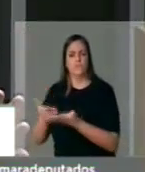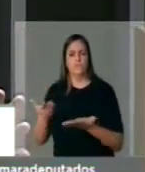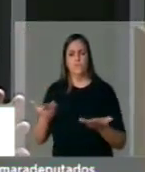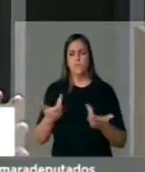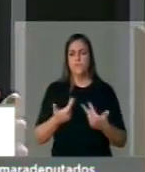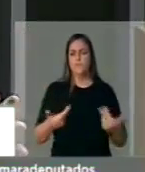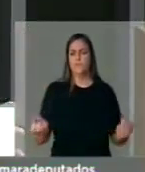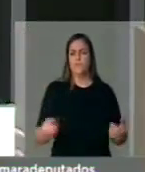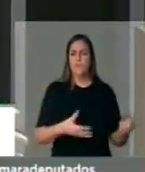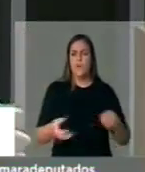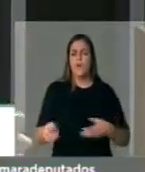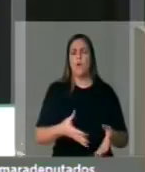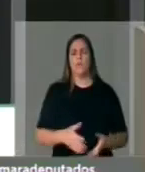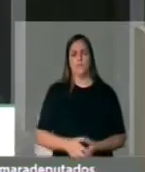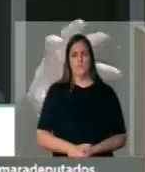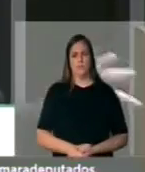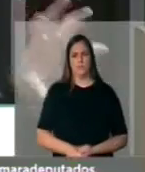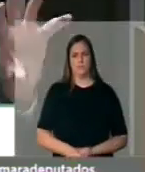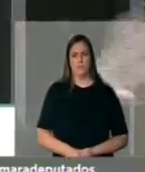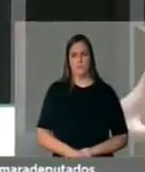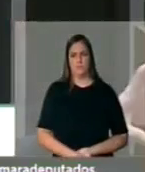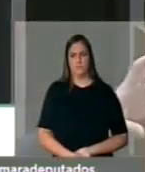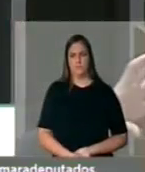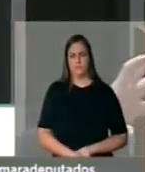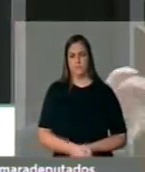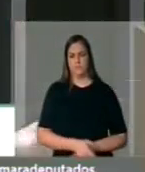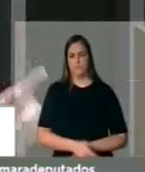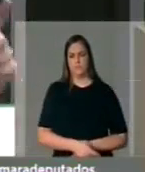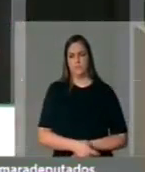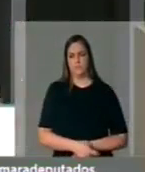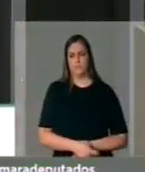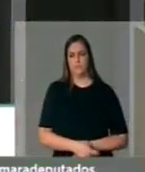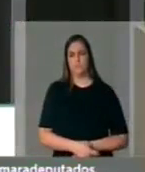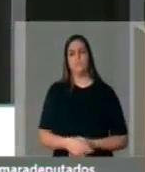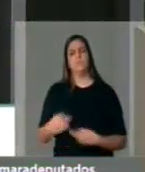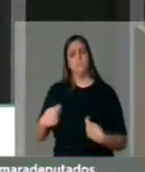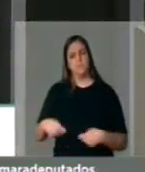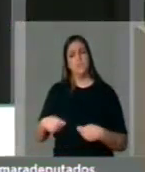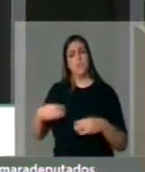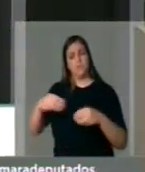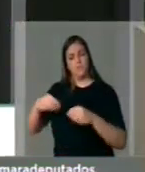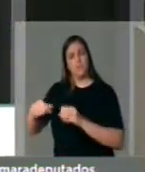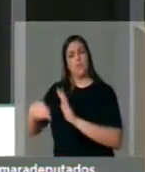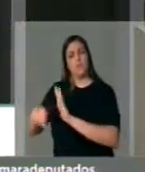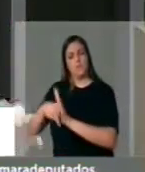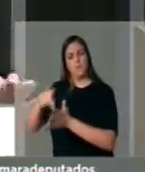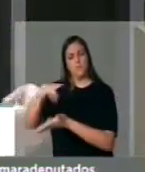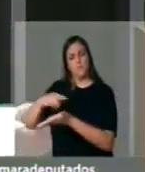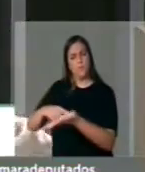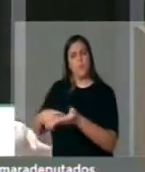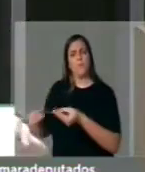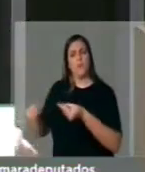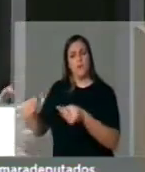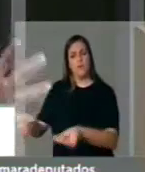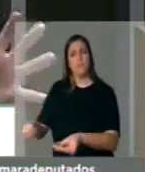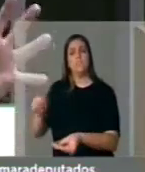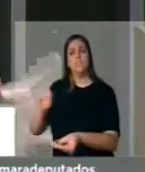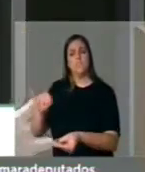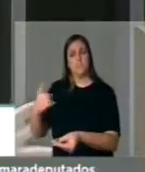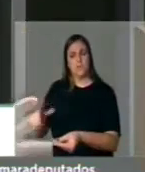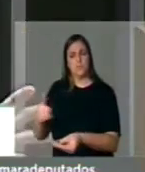reforma agrária para o sem terra e o crédito fundiário para aqueles que já têm seu pedacinho de terra são 2